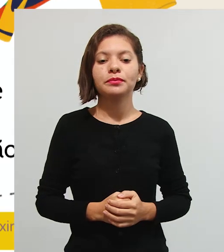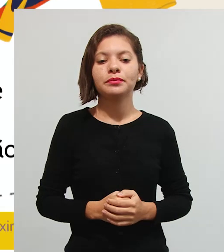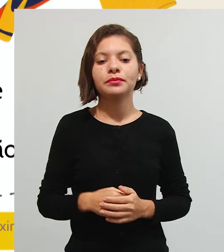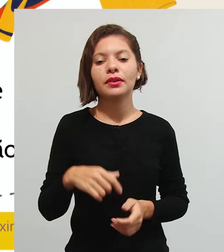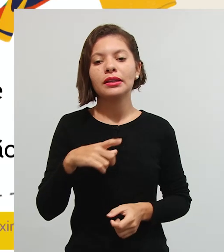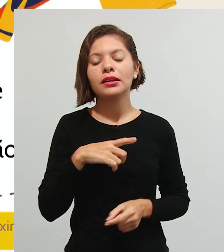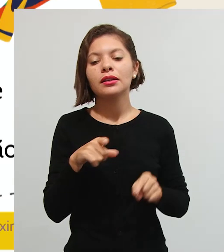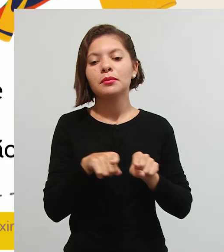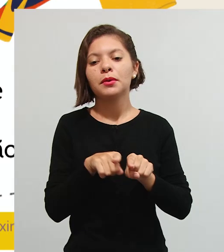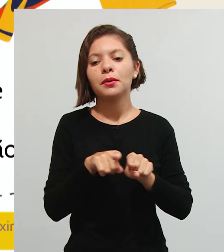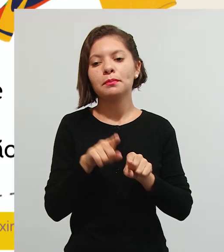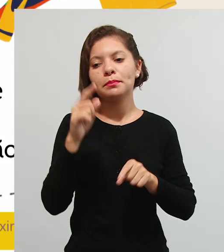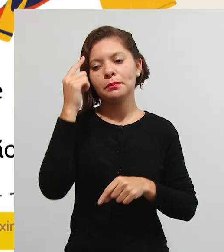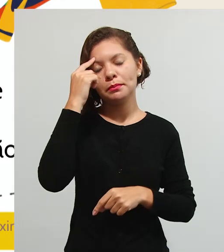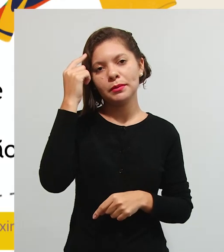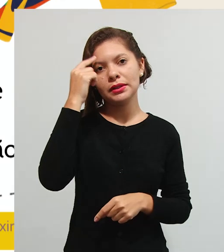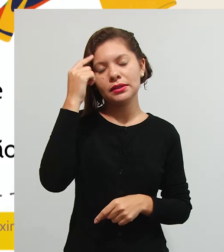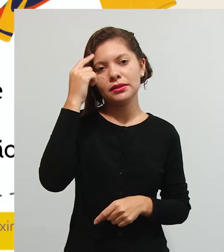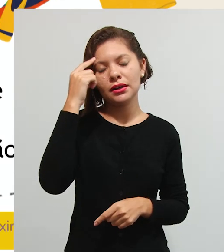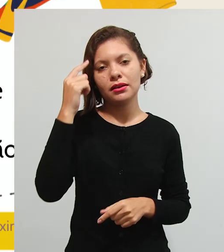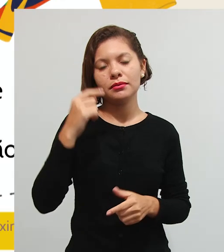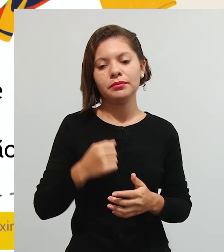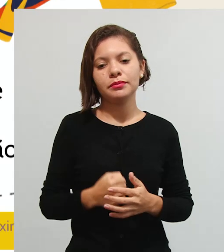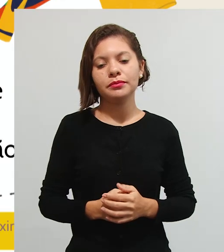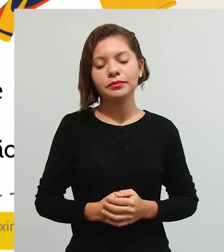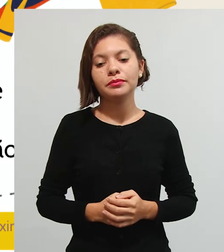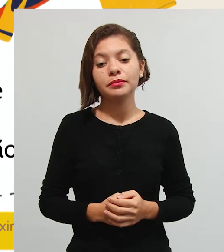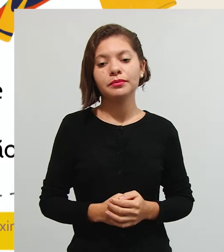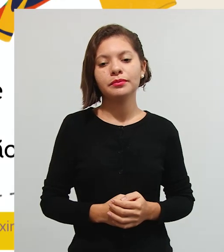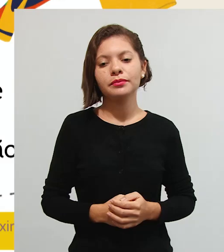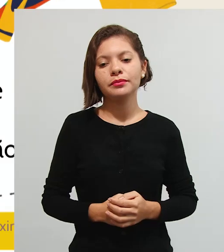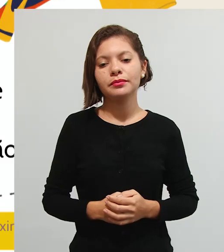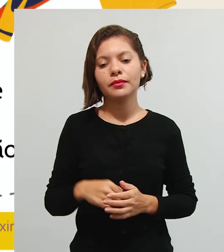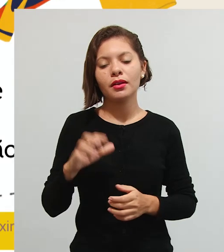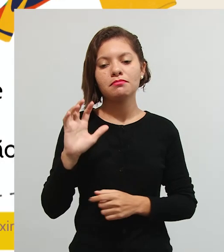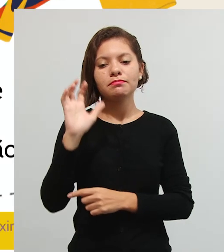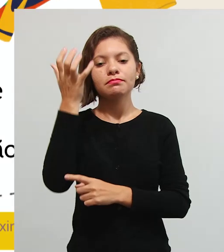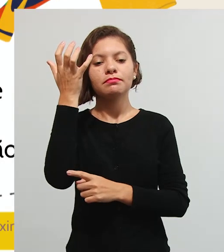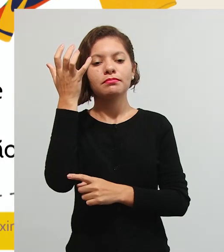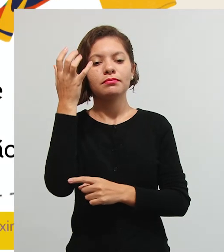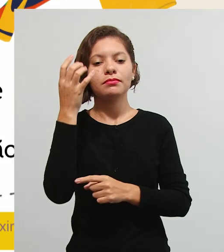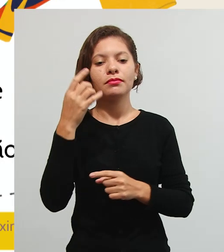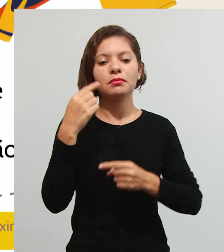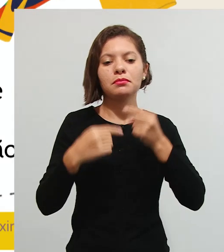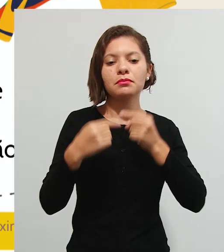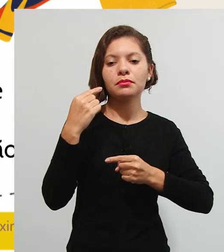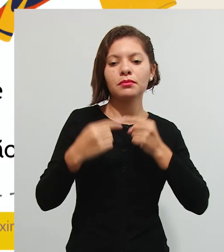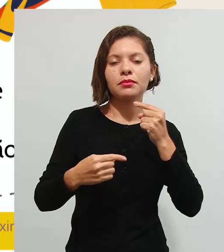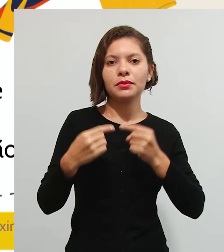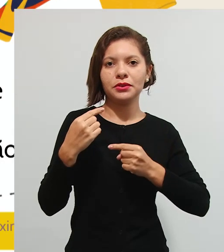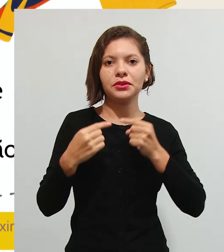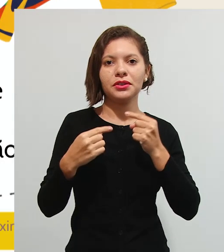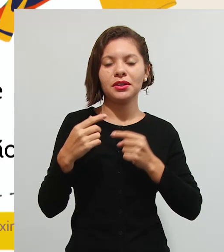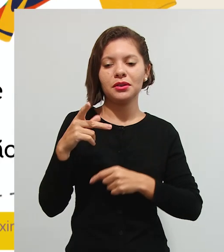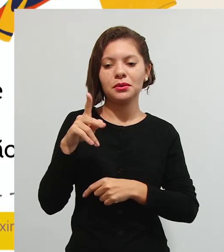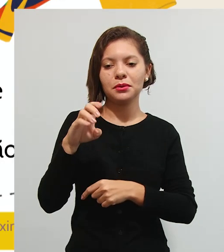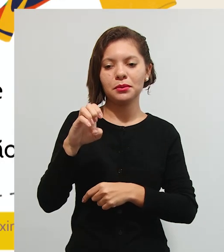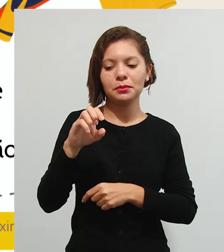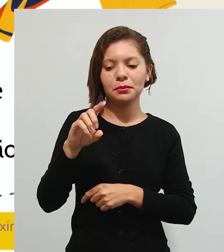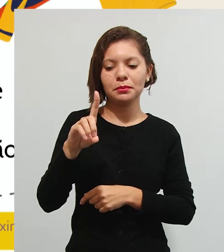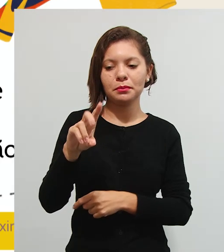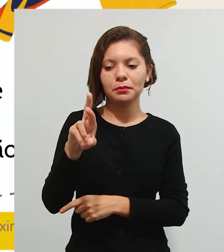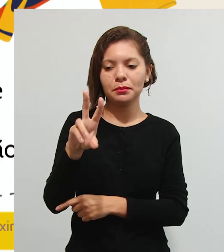pessoas conheçam essa experiência e elas possam ter também inspiração nesse resultado. Então, não